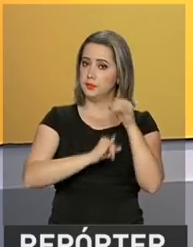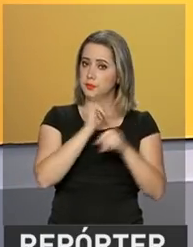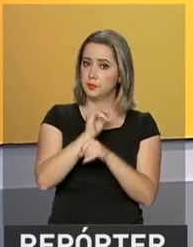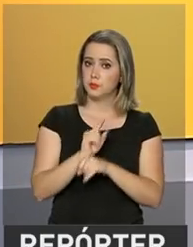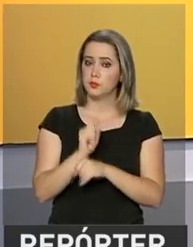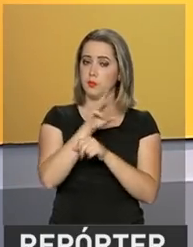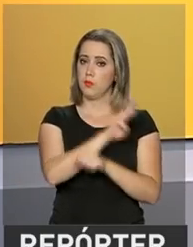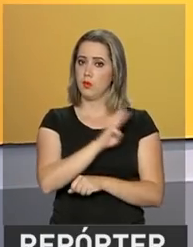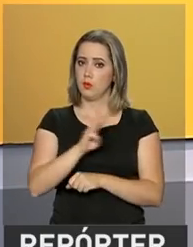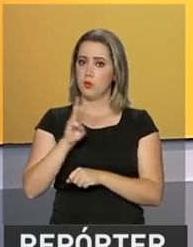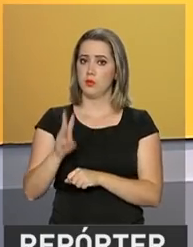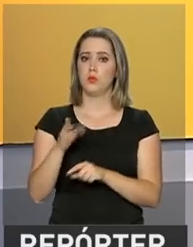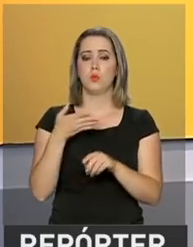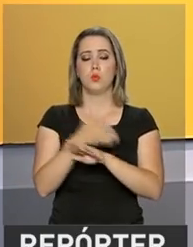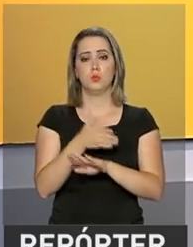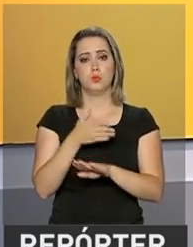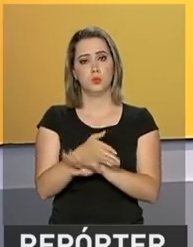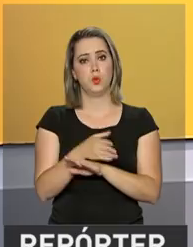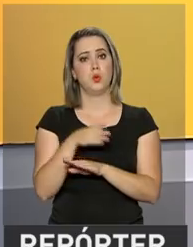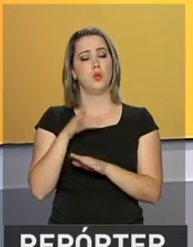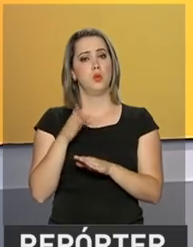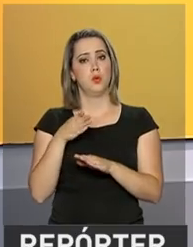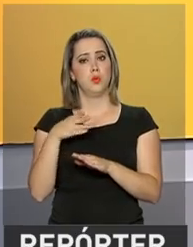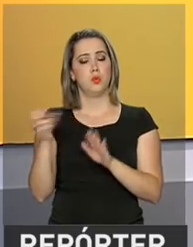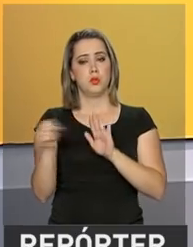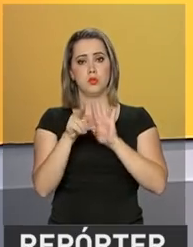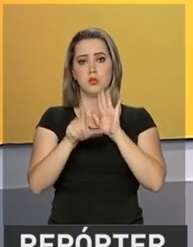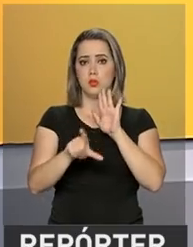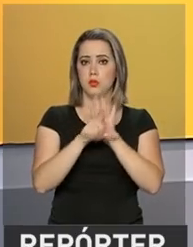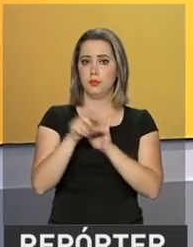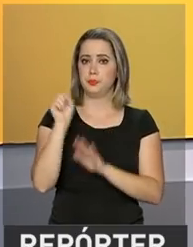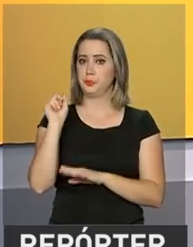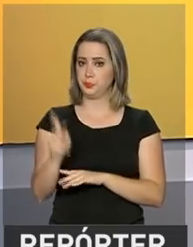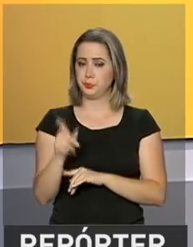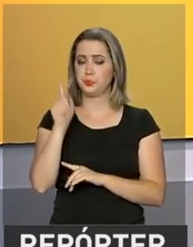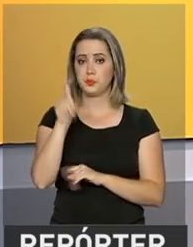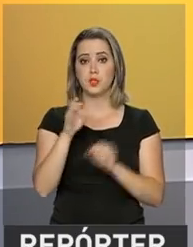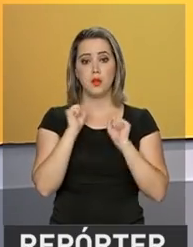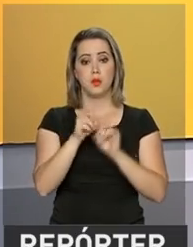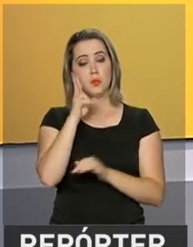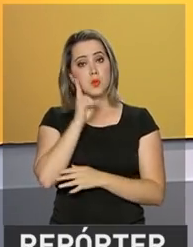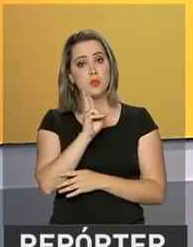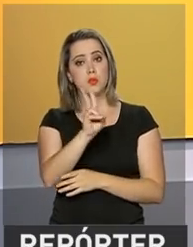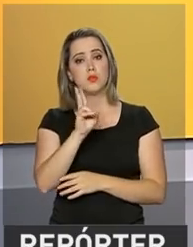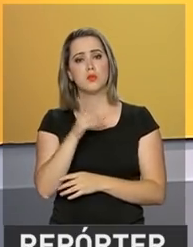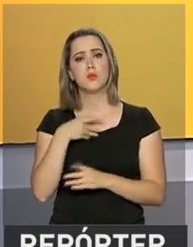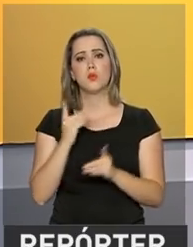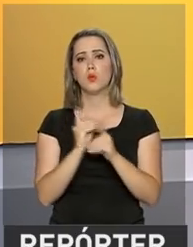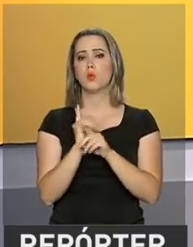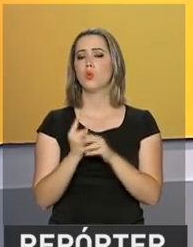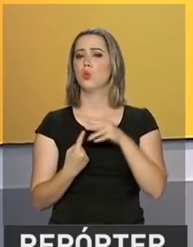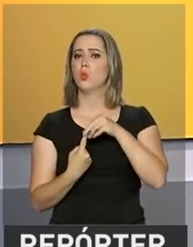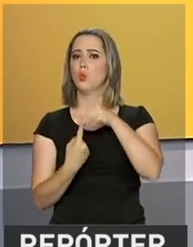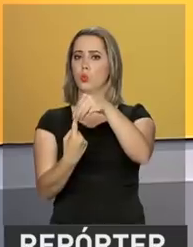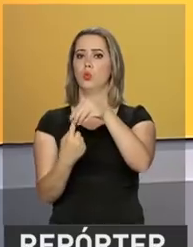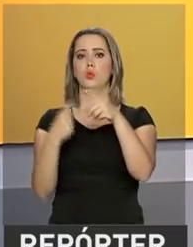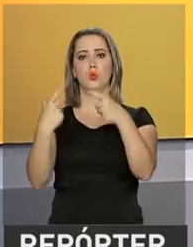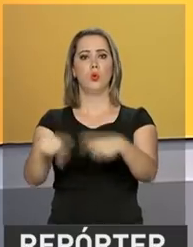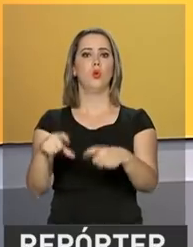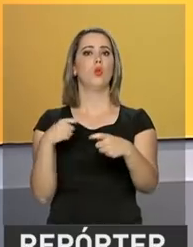a página por dentro da reforma da previdência lá é possível encontrar em um único lugar